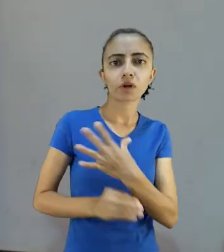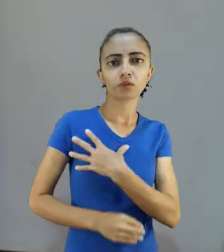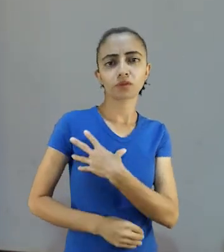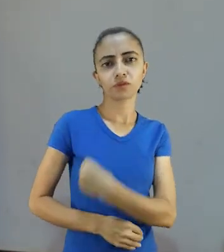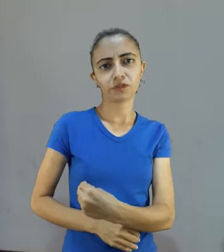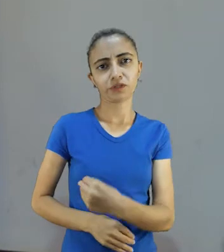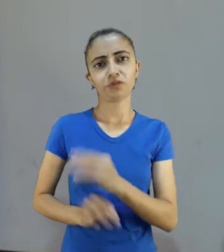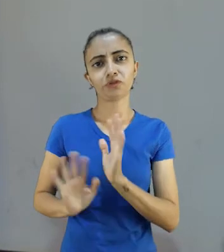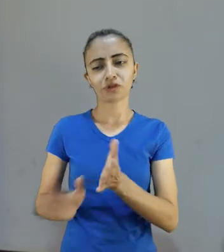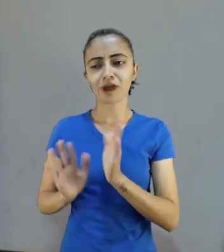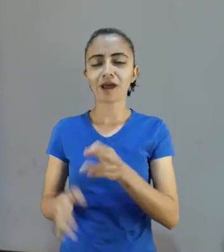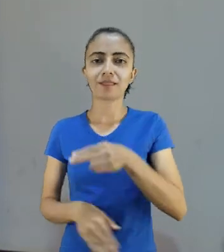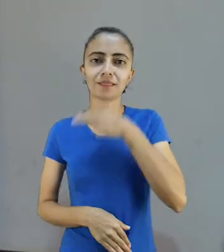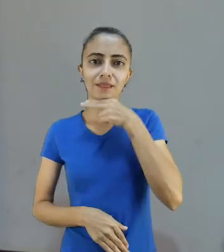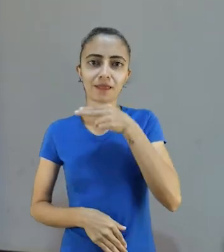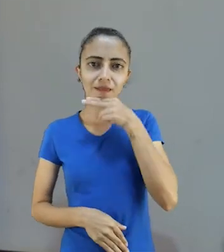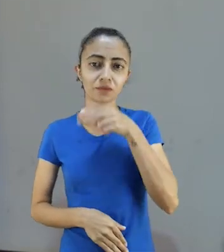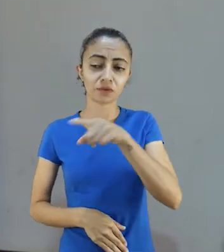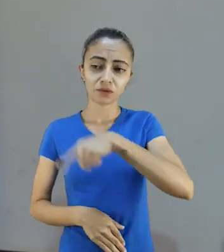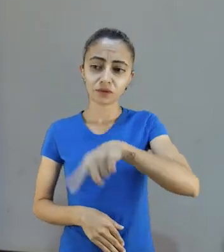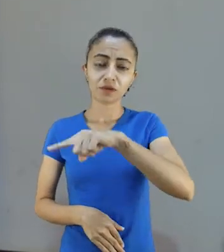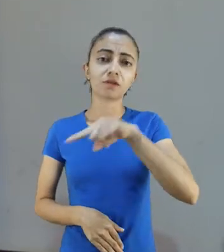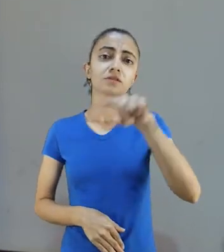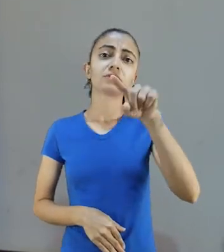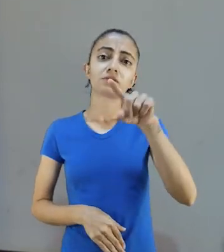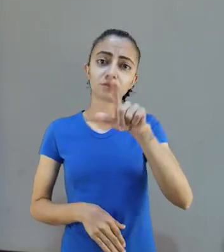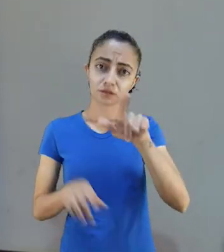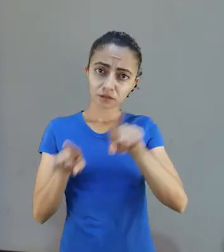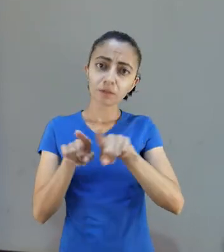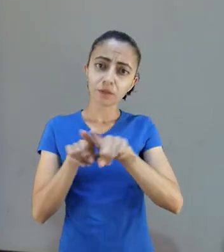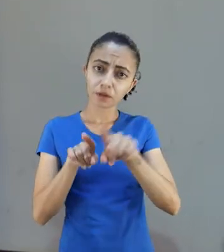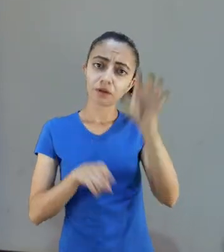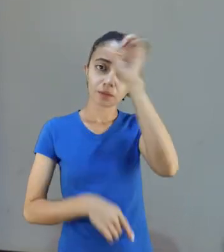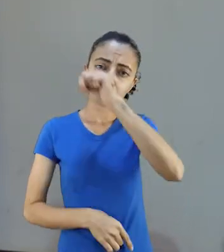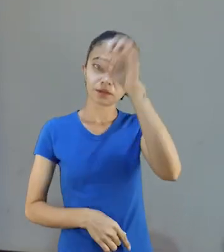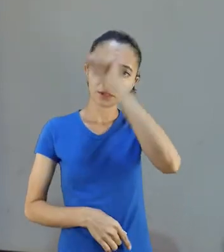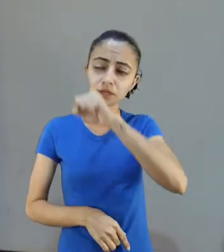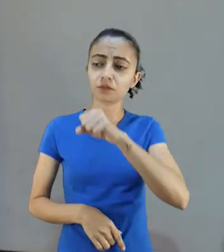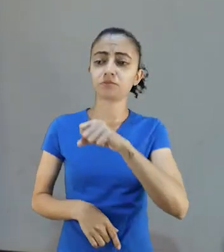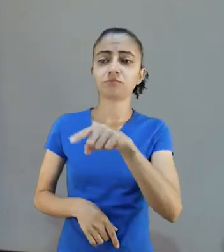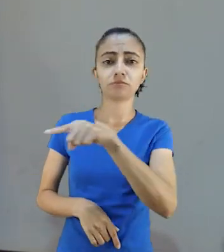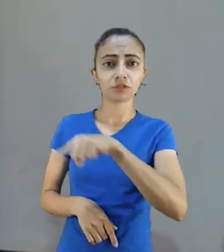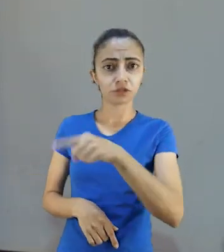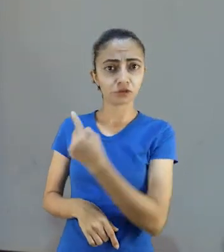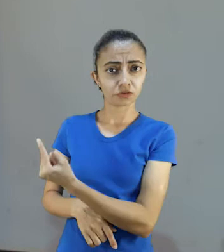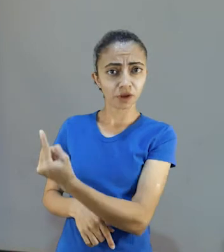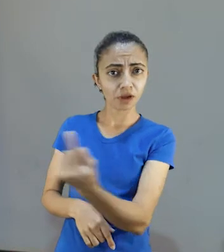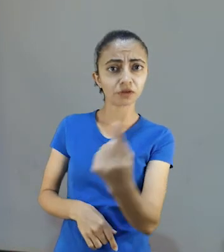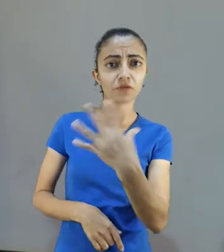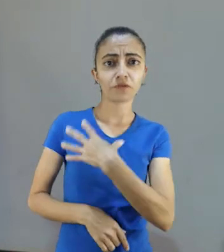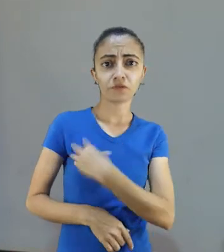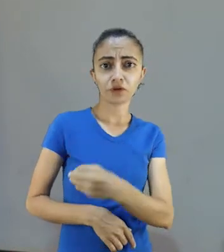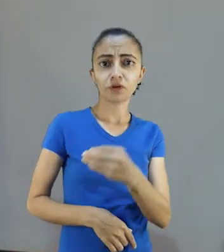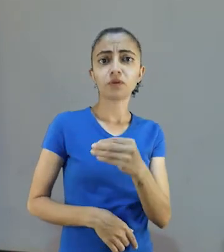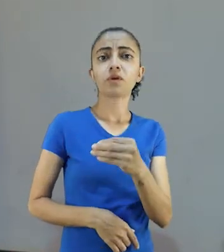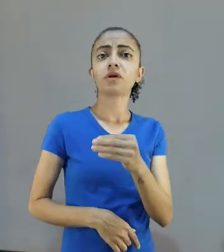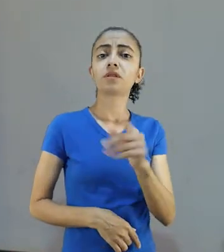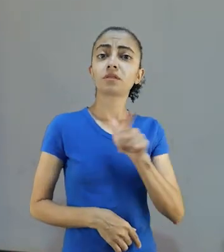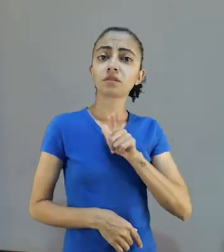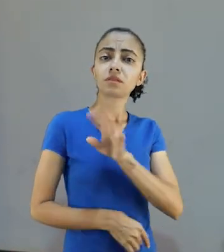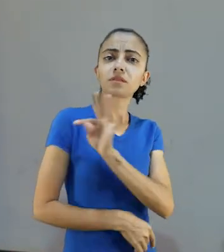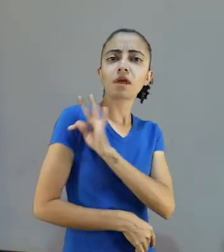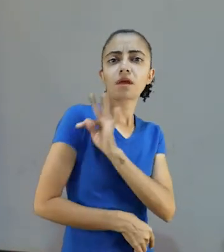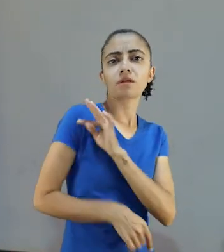tá ótimo. E eles também aprenderam. E faz também. Cada um tem uma técnica.